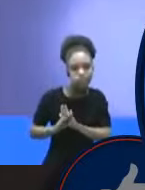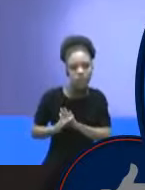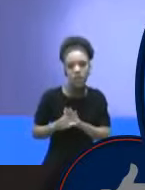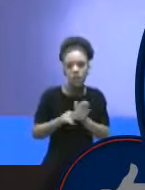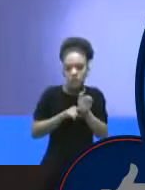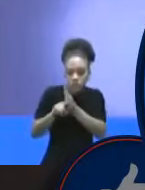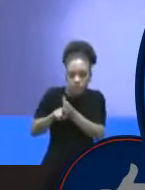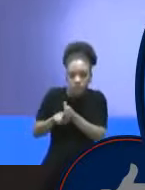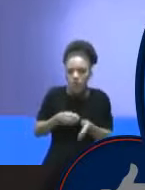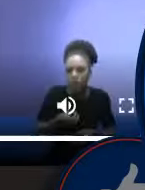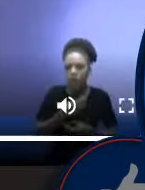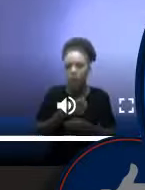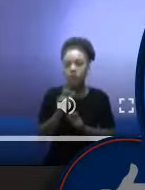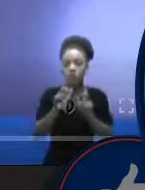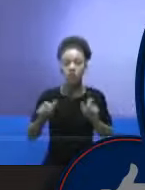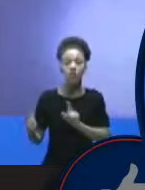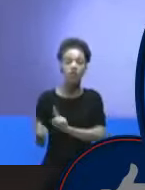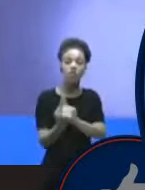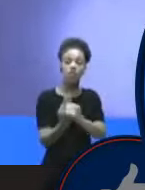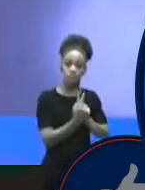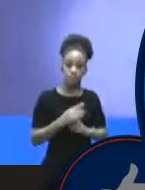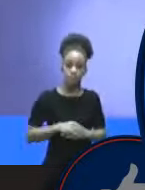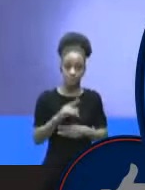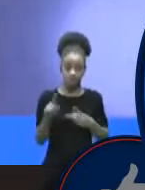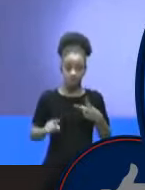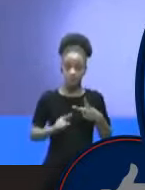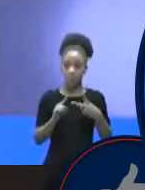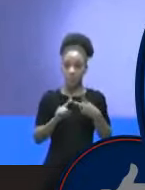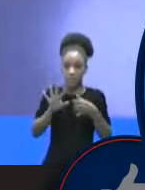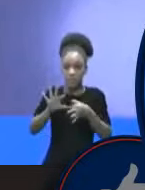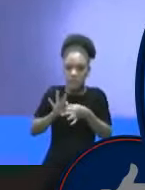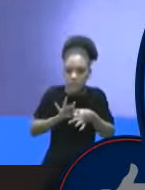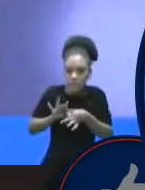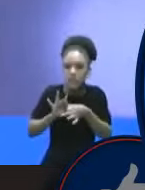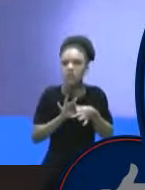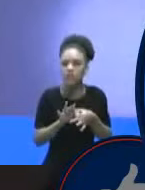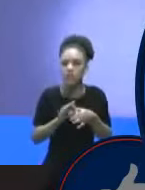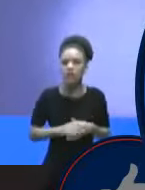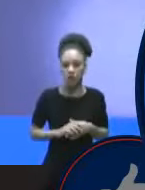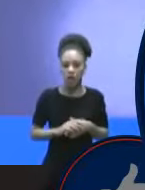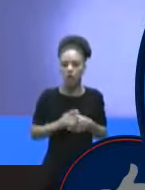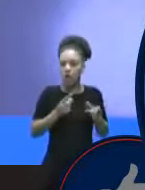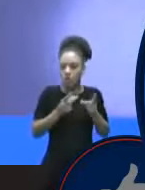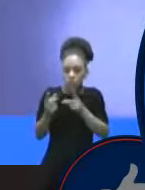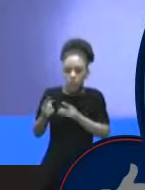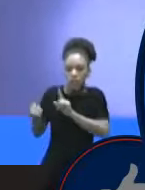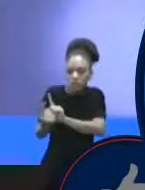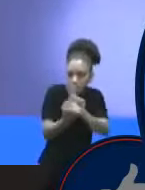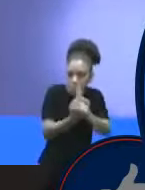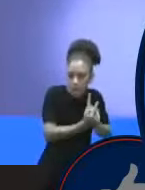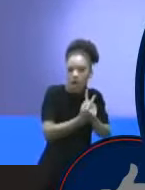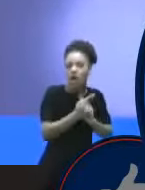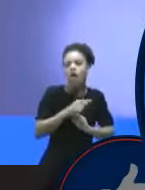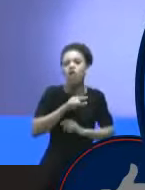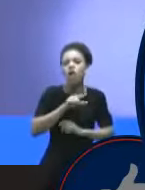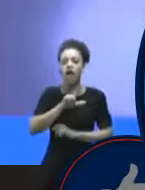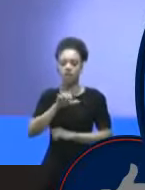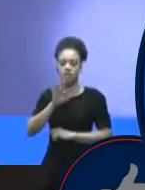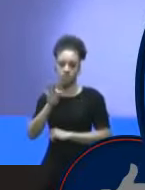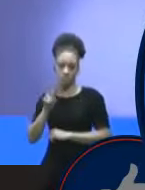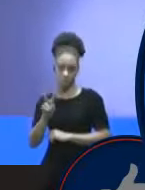A segunda é pela fidelização, ancorada no aumento do LTV. E a terceira é a